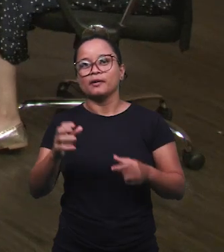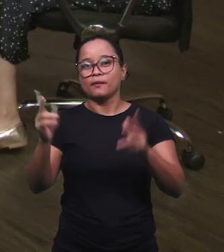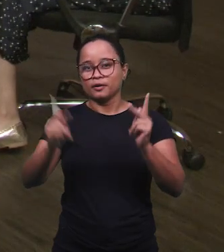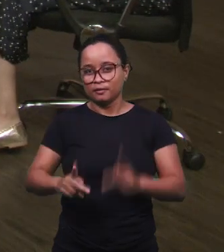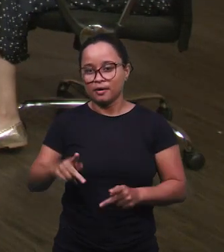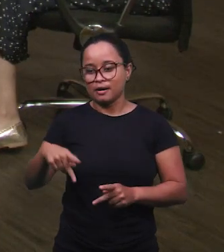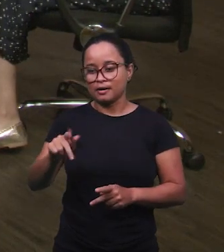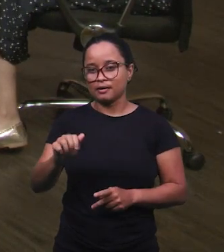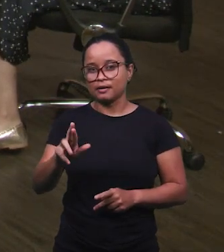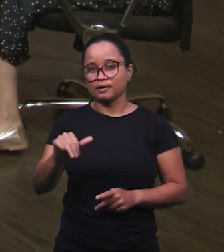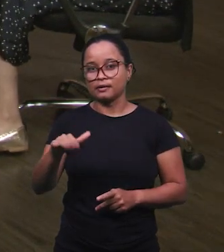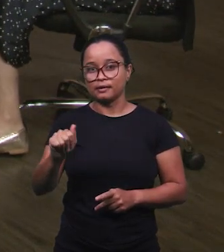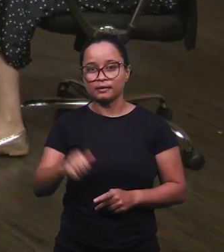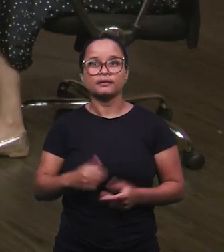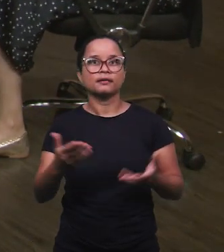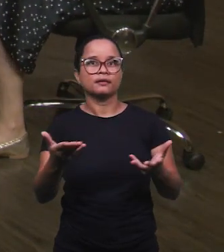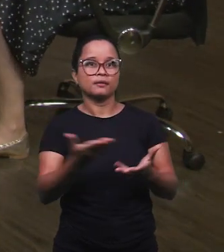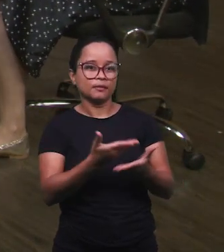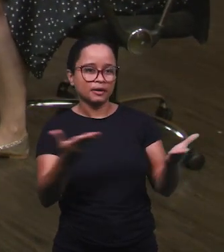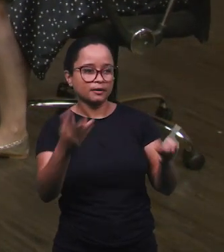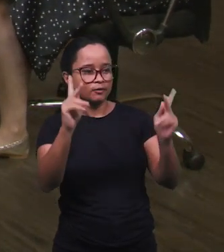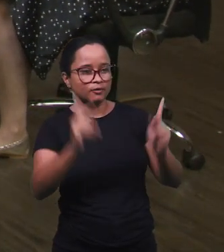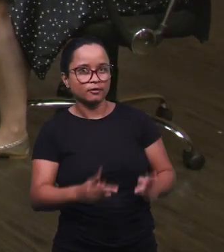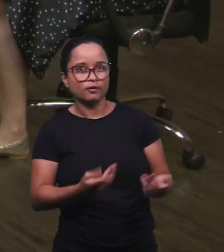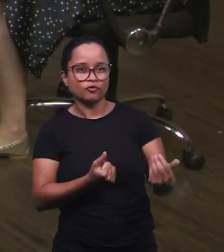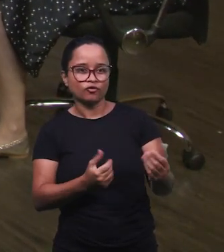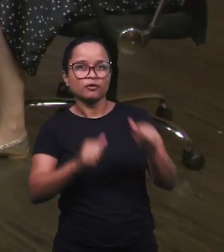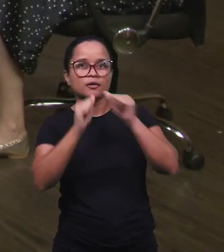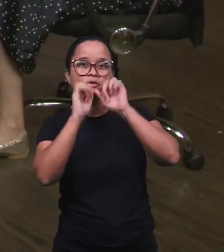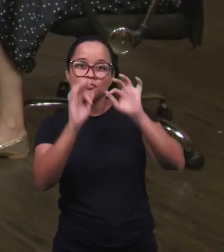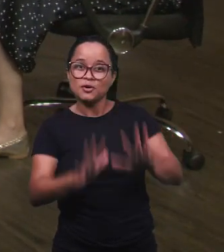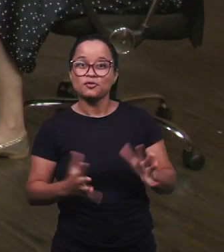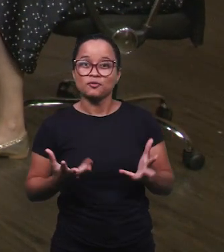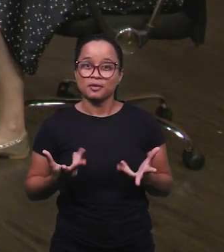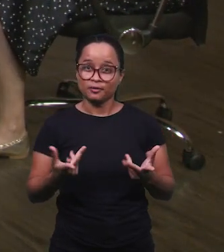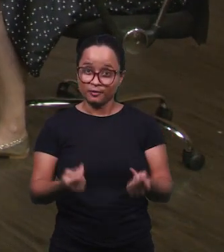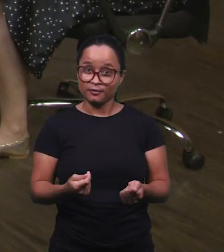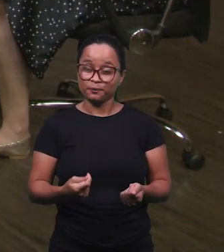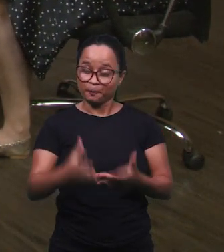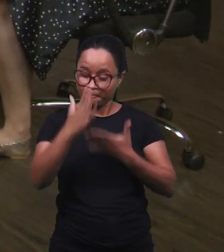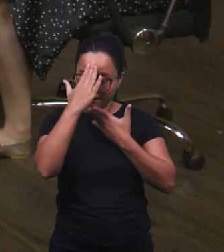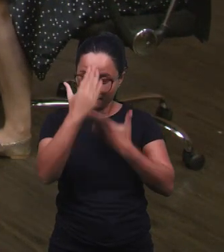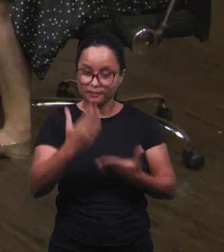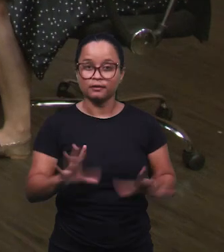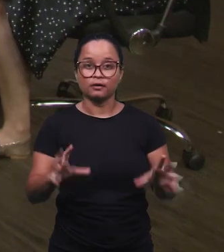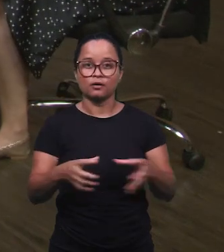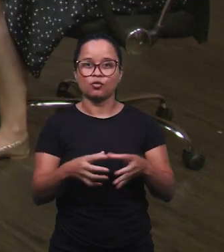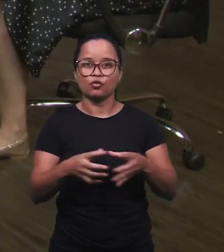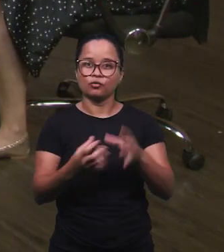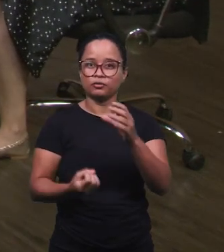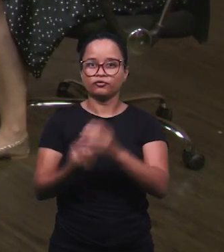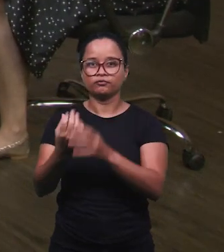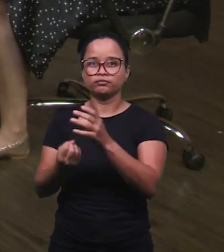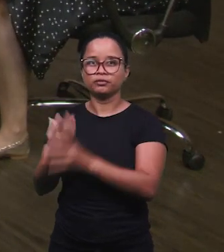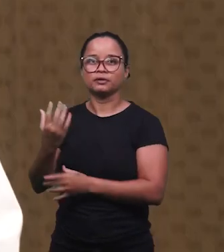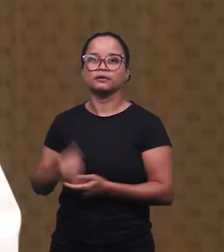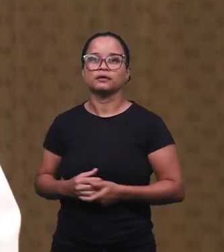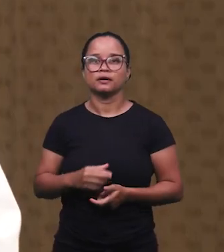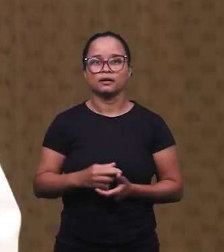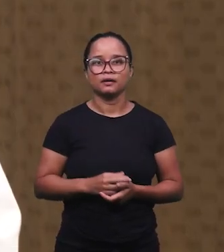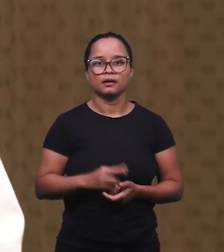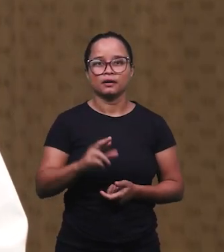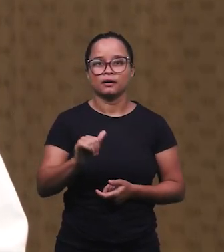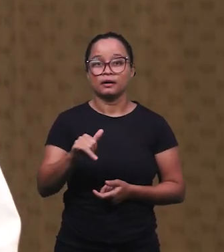Senhor, pastor Josias, Pai do Senhor Léo, as jovens aqui presentes, foi uma bênção, foi maravilhoso. Queria agradecer também a nossa equipe de produção,